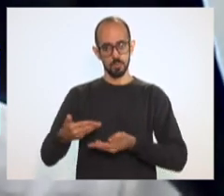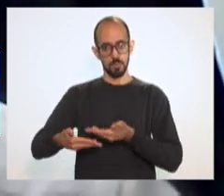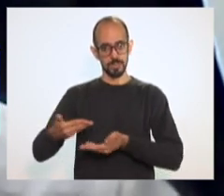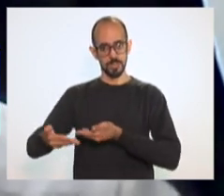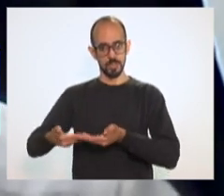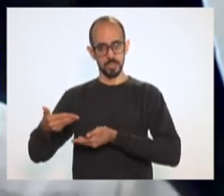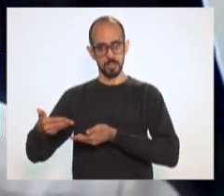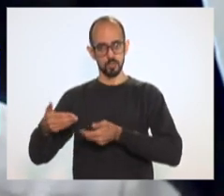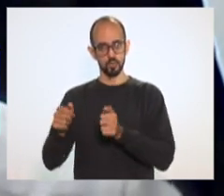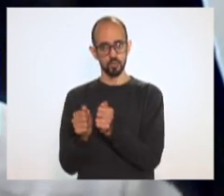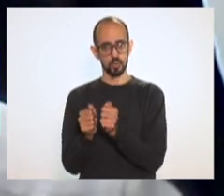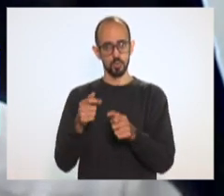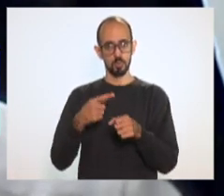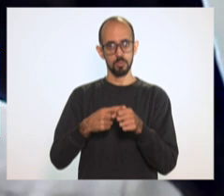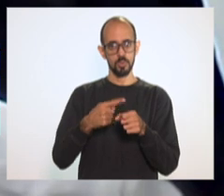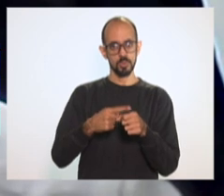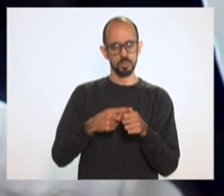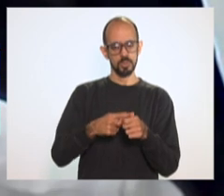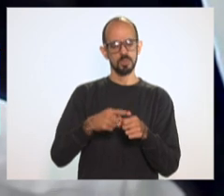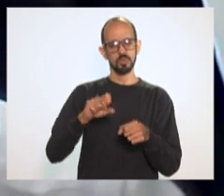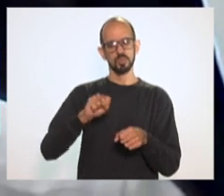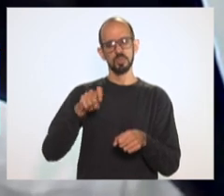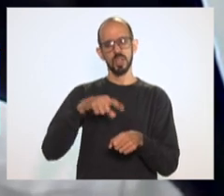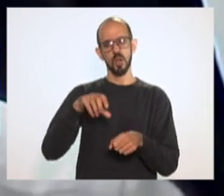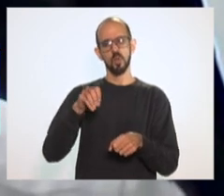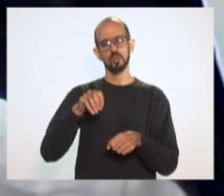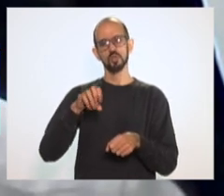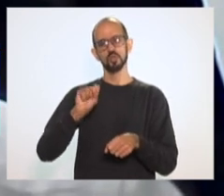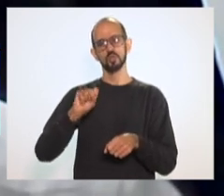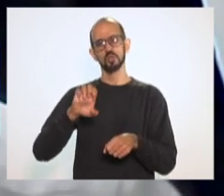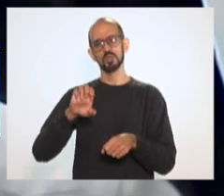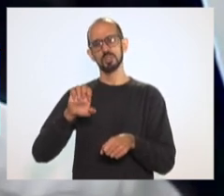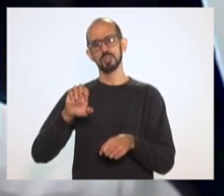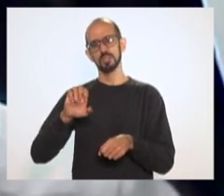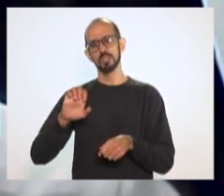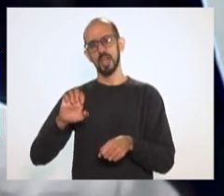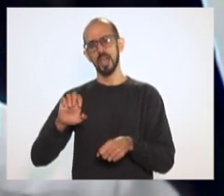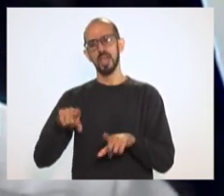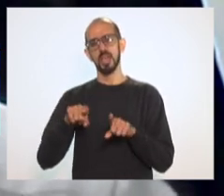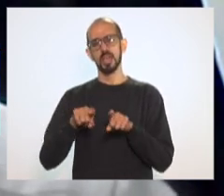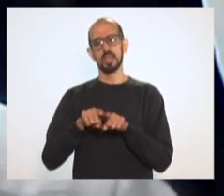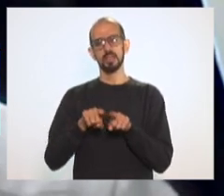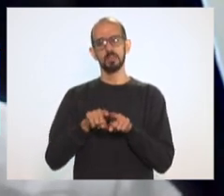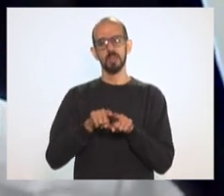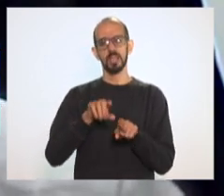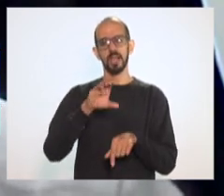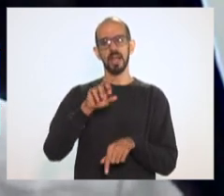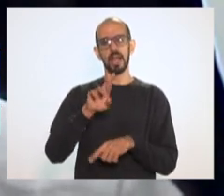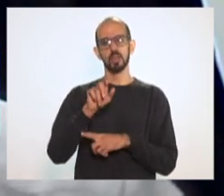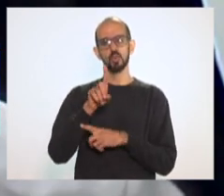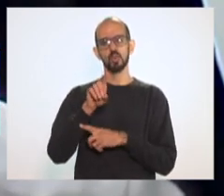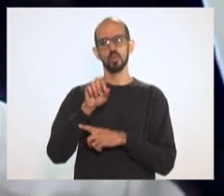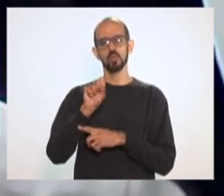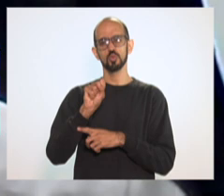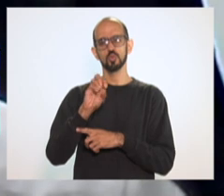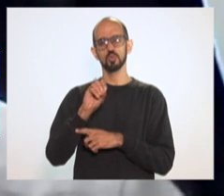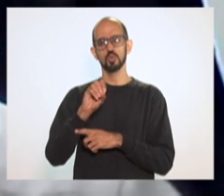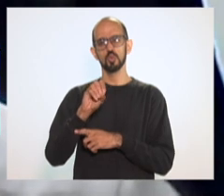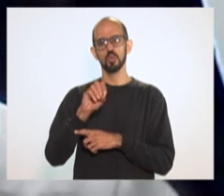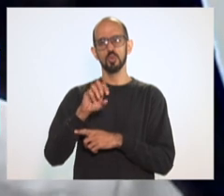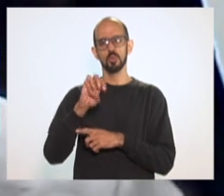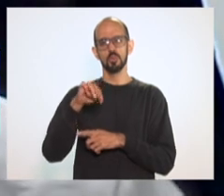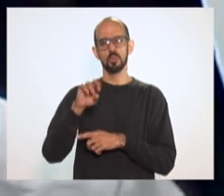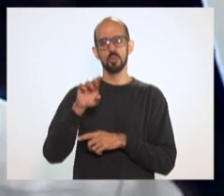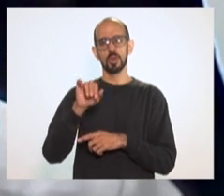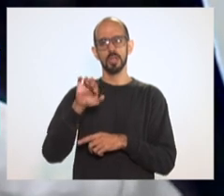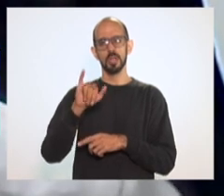municípios do estado como a CUM São José do Barra Armação de Brusos Cardoso Moreira municípios esses que vão estar